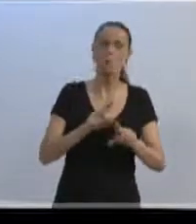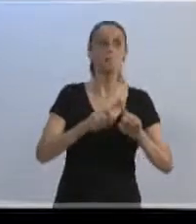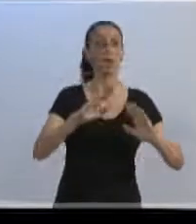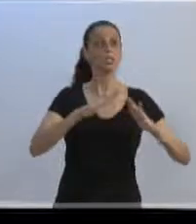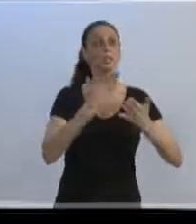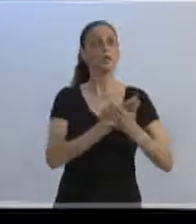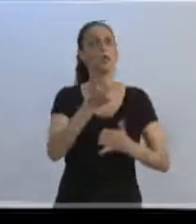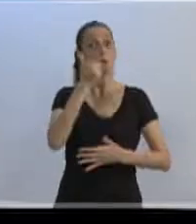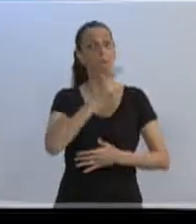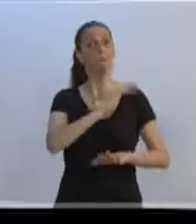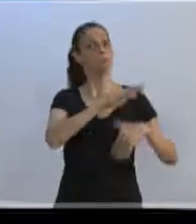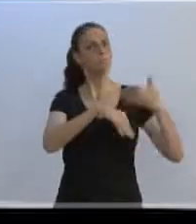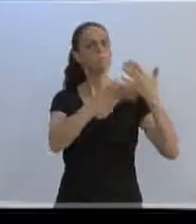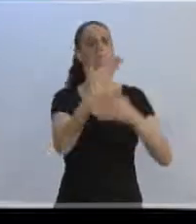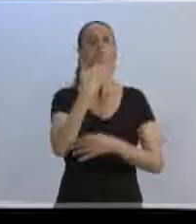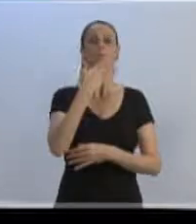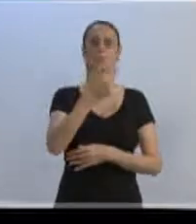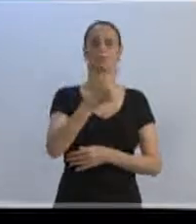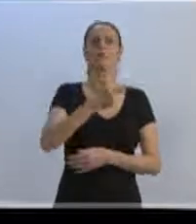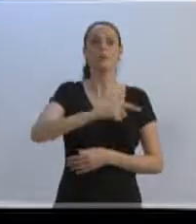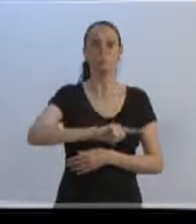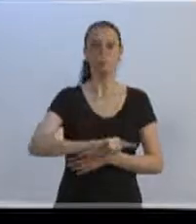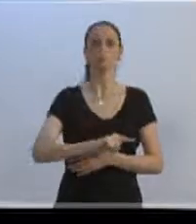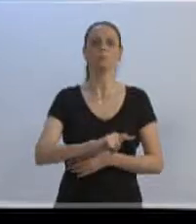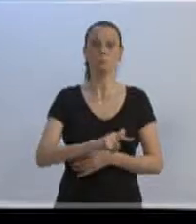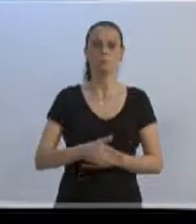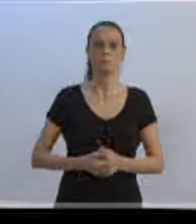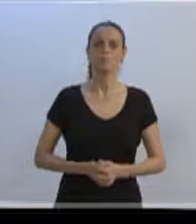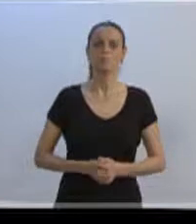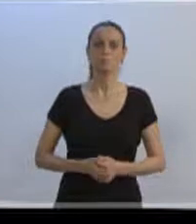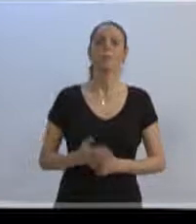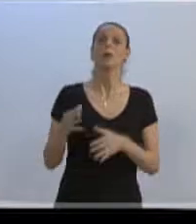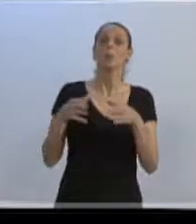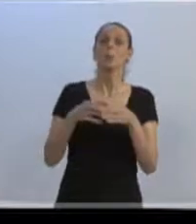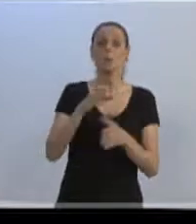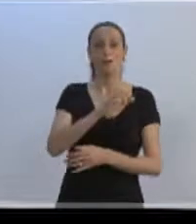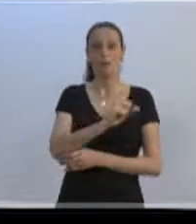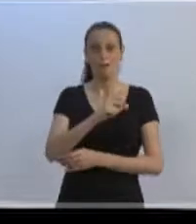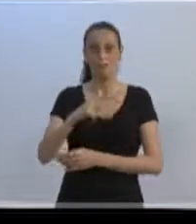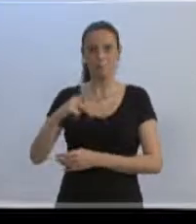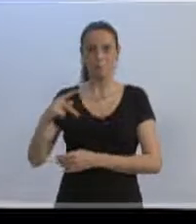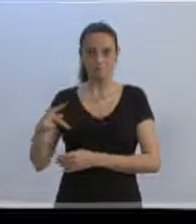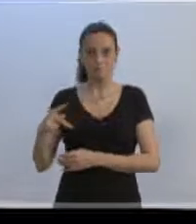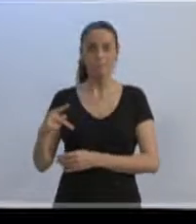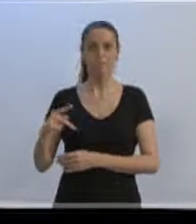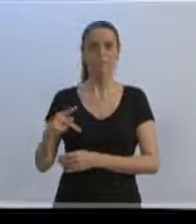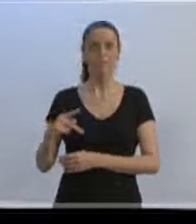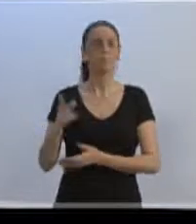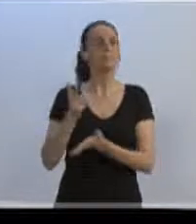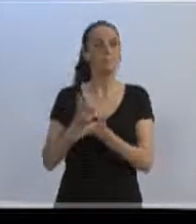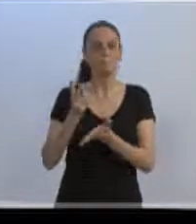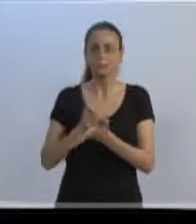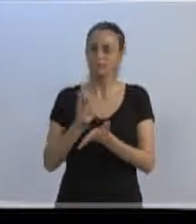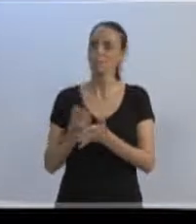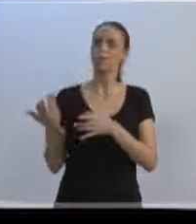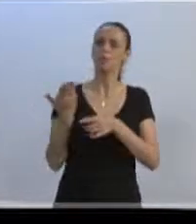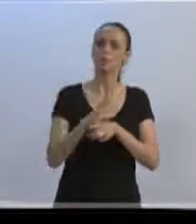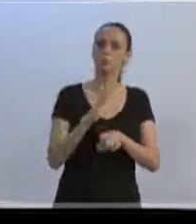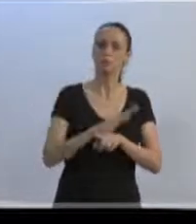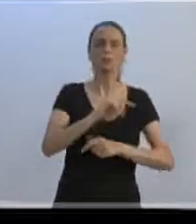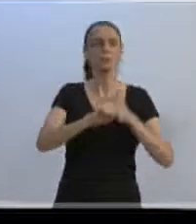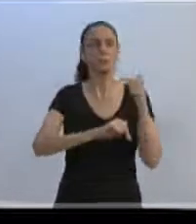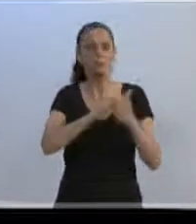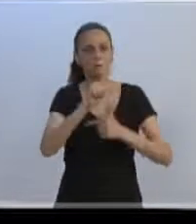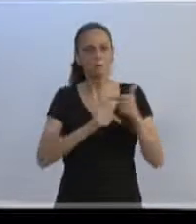gay e cerca de uma forma até mais do que esperada app da data dessa escola sempre esteve junto trabalhando e